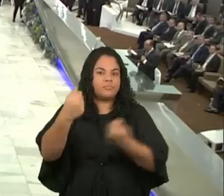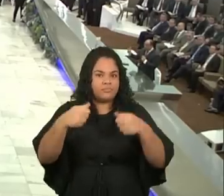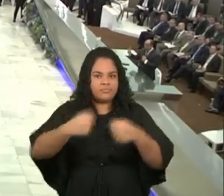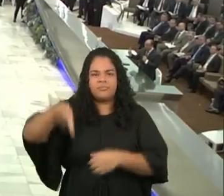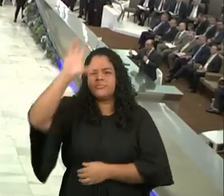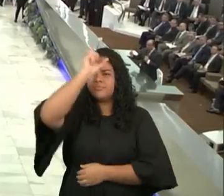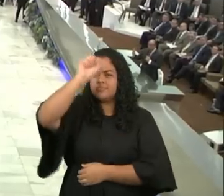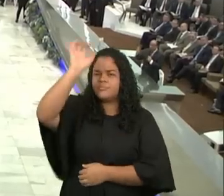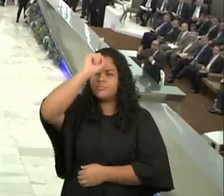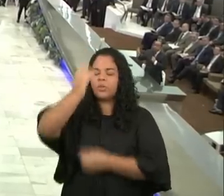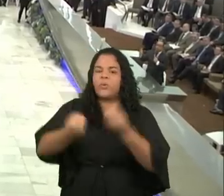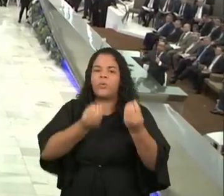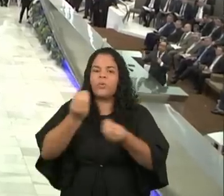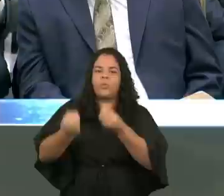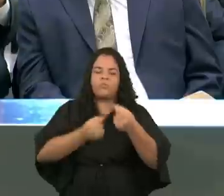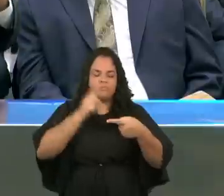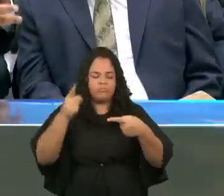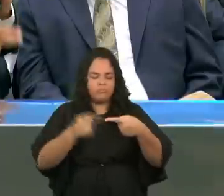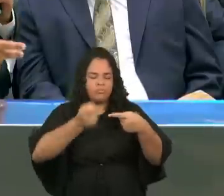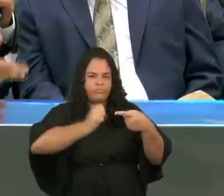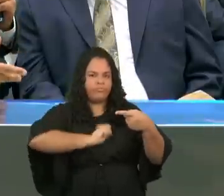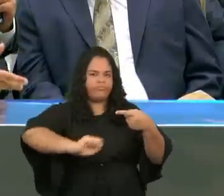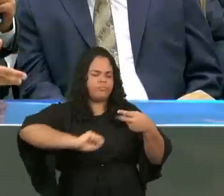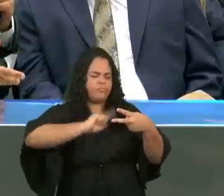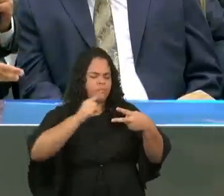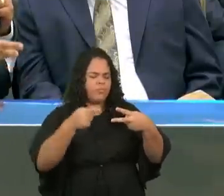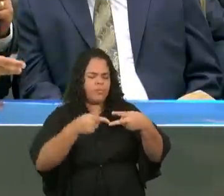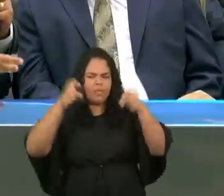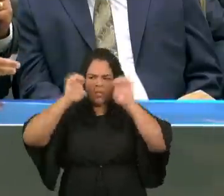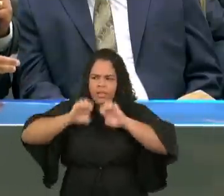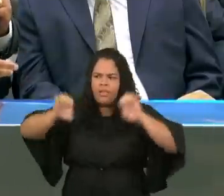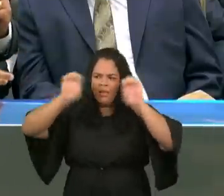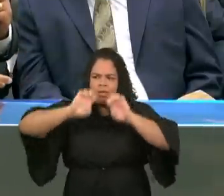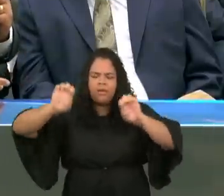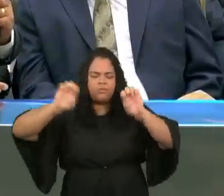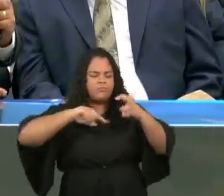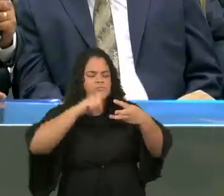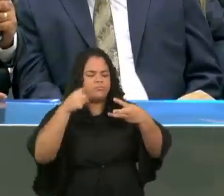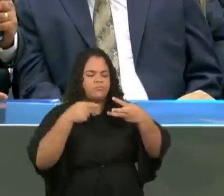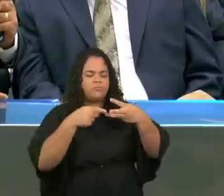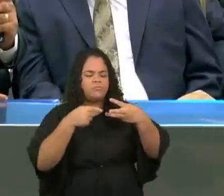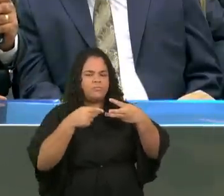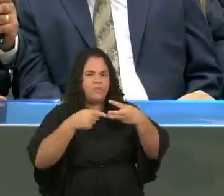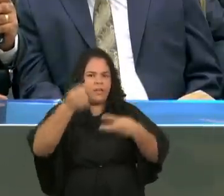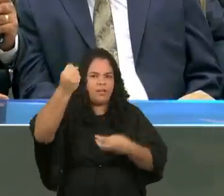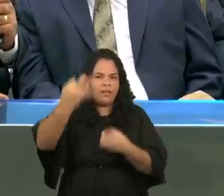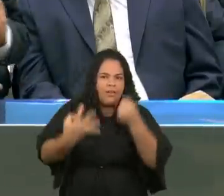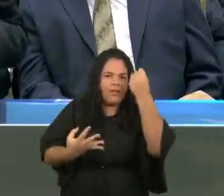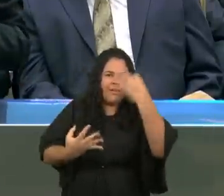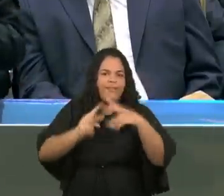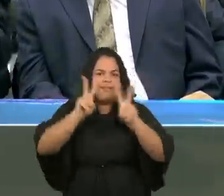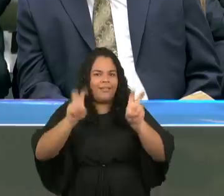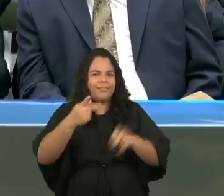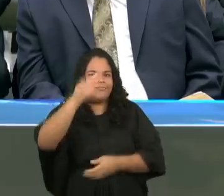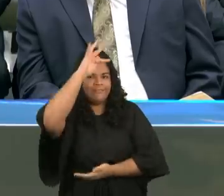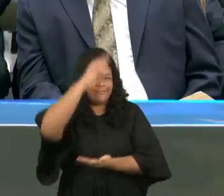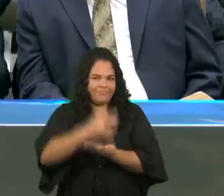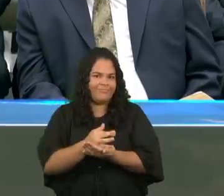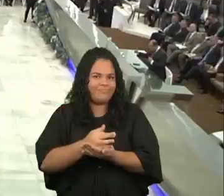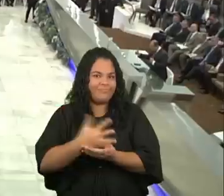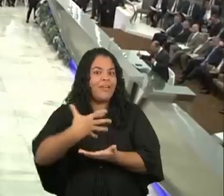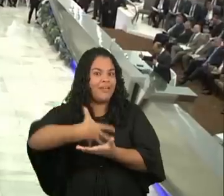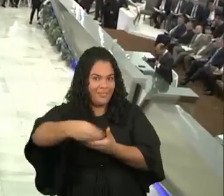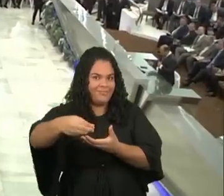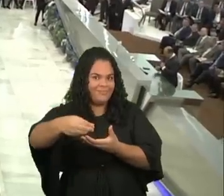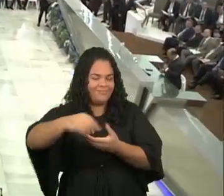compartilhar e explicar a sua fé. Ok? Vocês ficaram com vontade de repetir, não foi? Vamos dizer juntos?